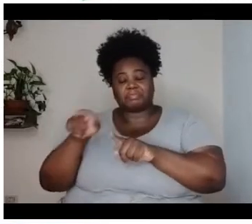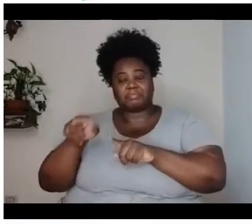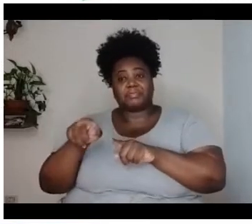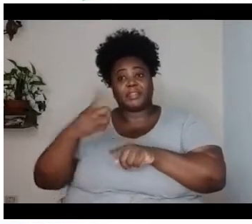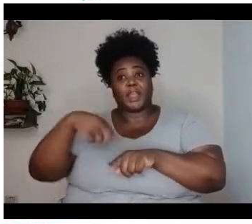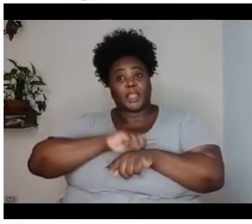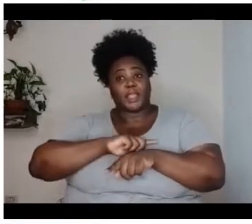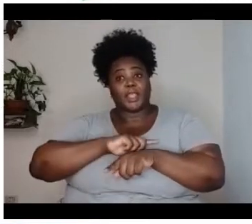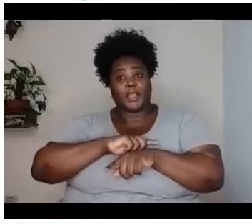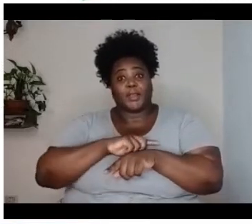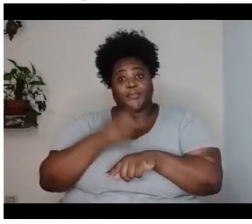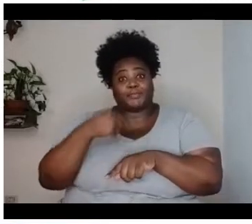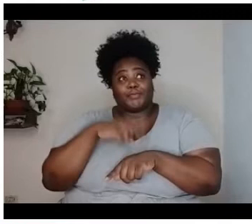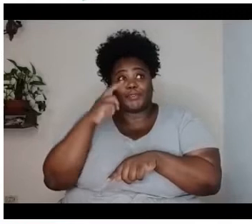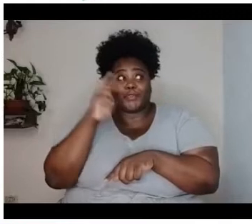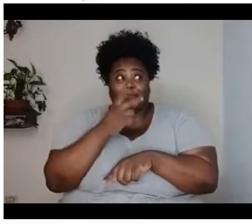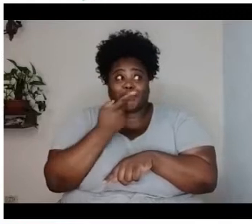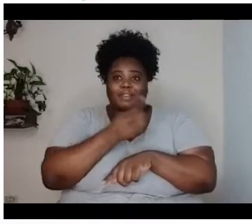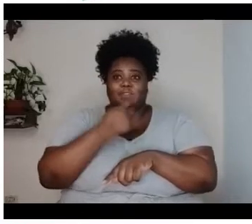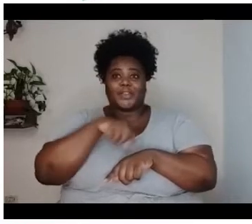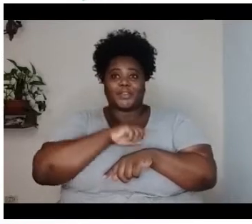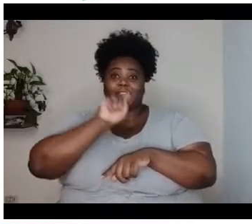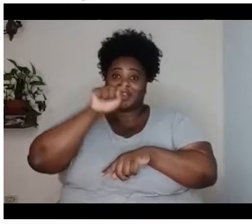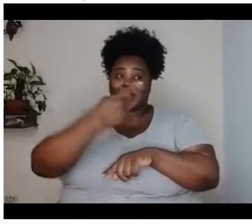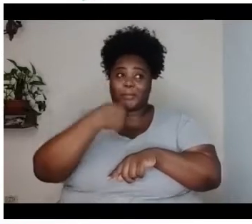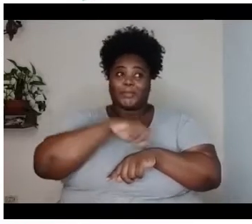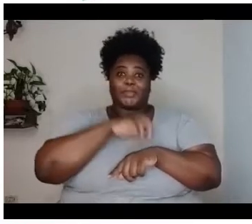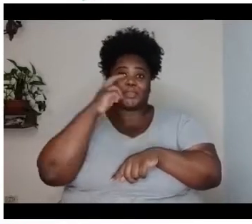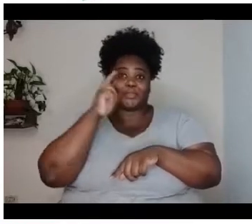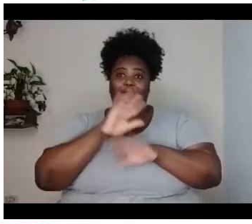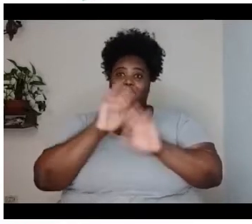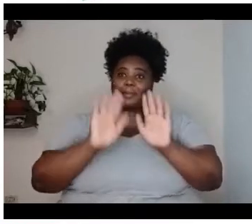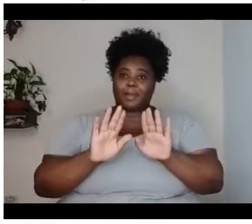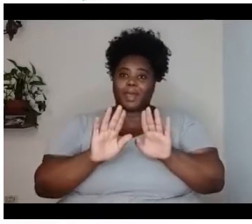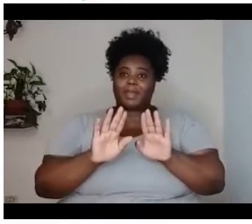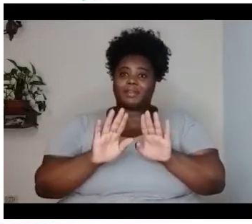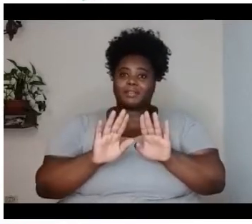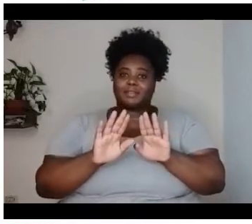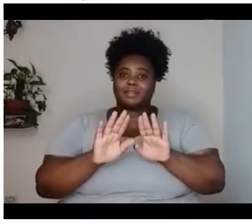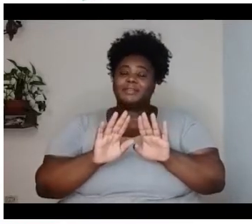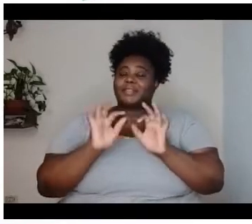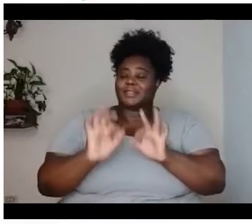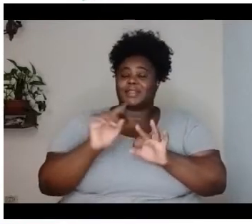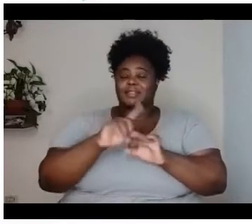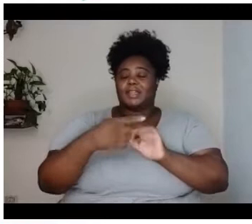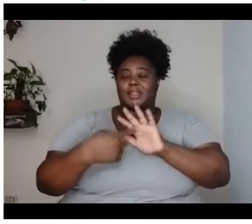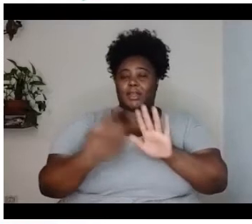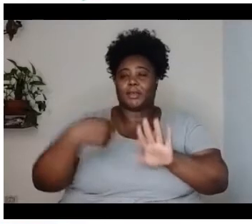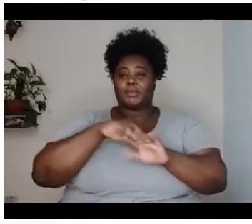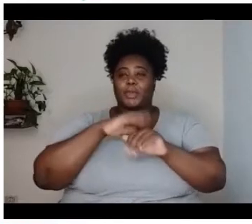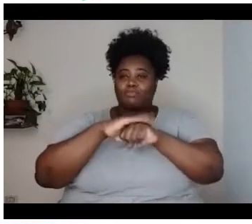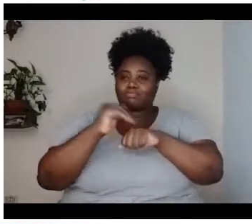não assistindo o que ele falou da gente, depois a gente vê isso. Mas certamente nos apresentou com muito carinho,